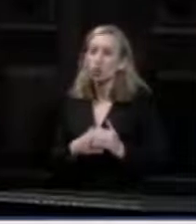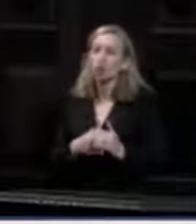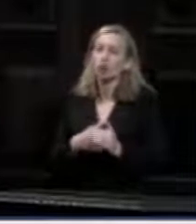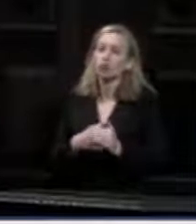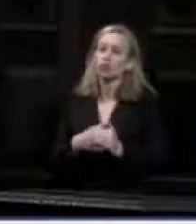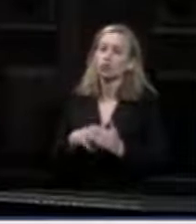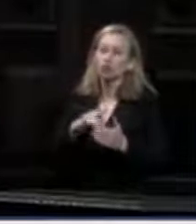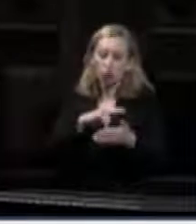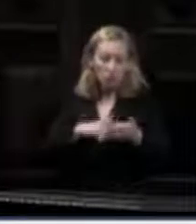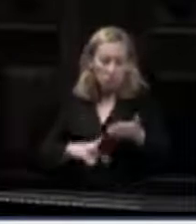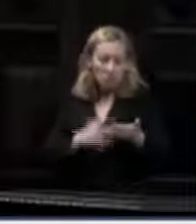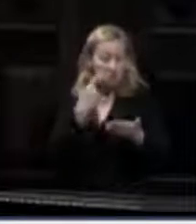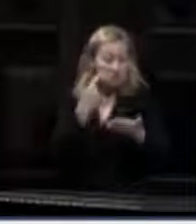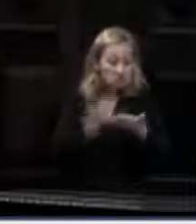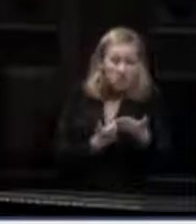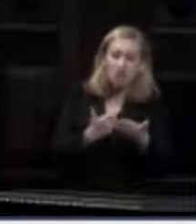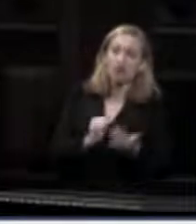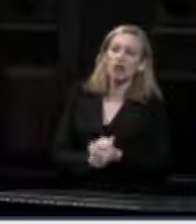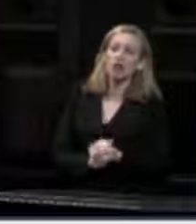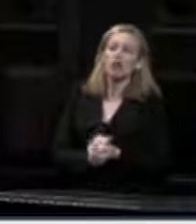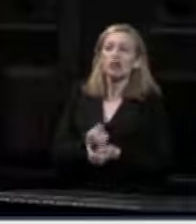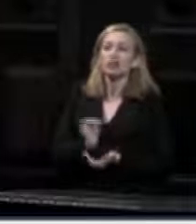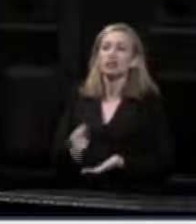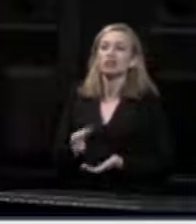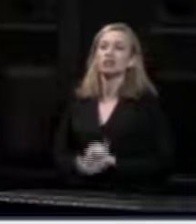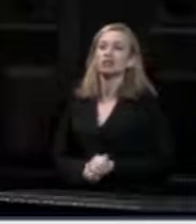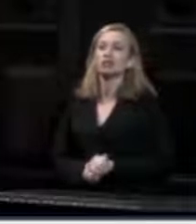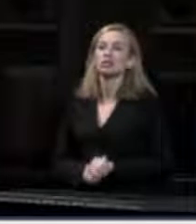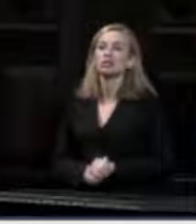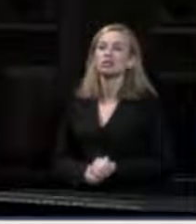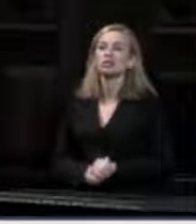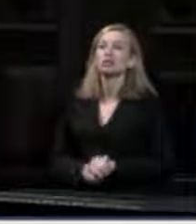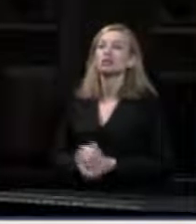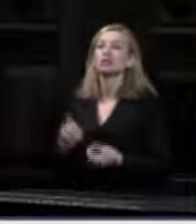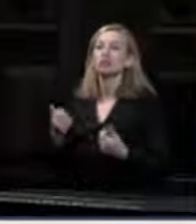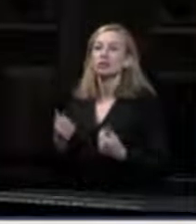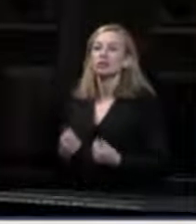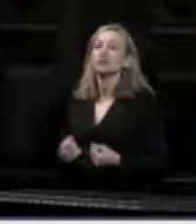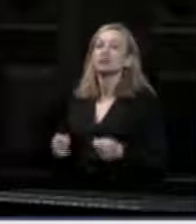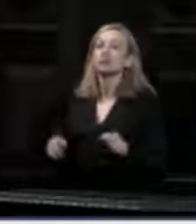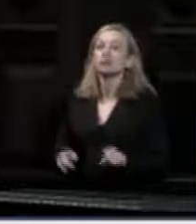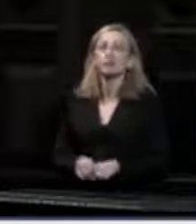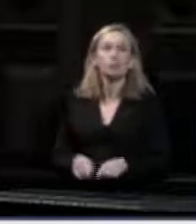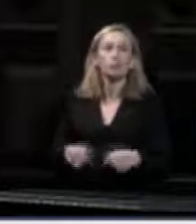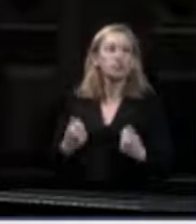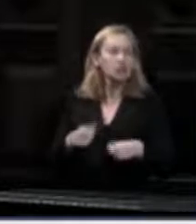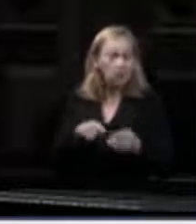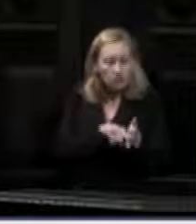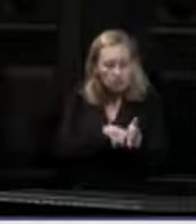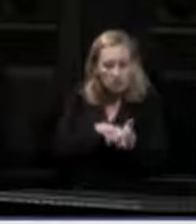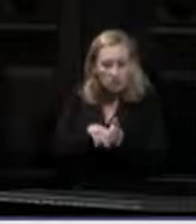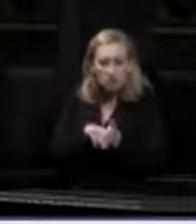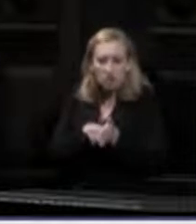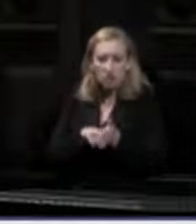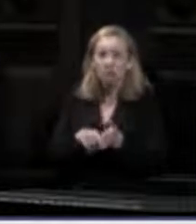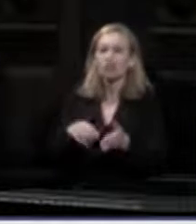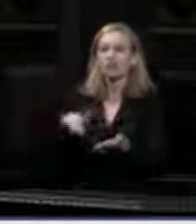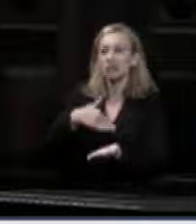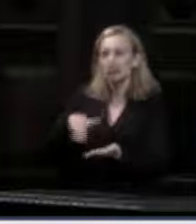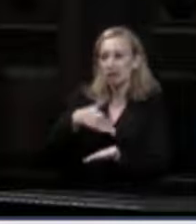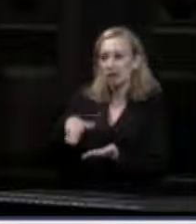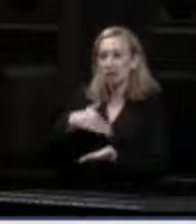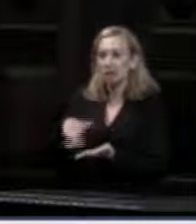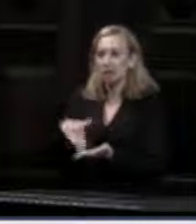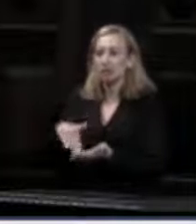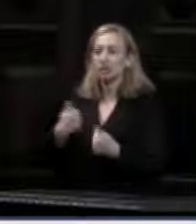as criminais. Exatamente isso. Passam-se por duas vistorias na Secretaria Municipal de Transporte